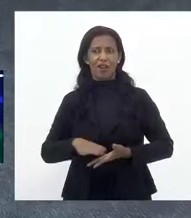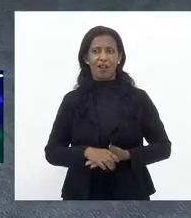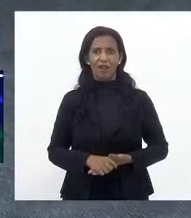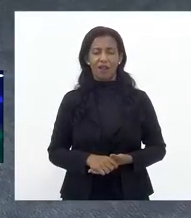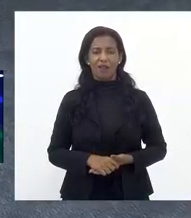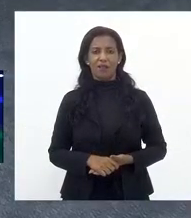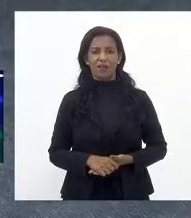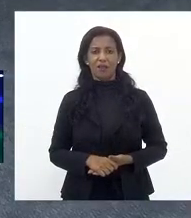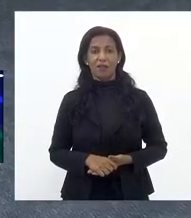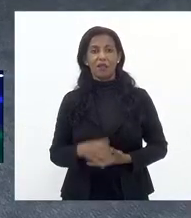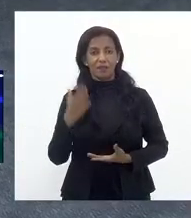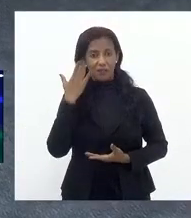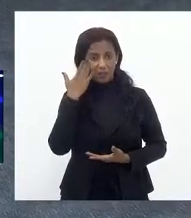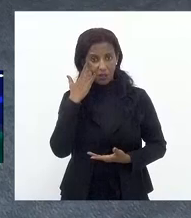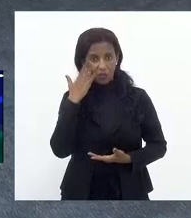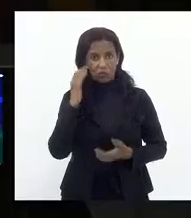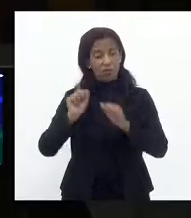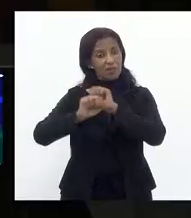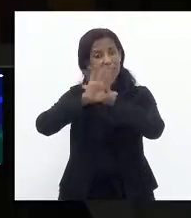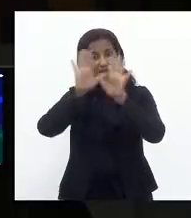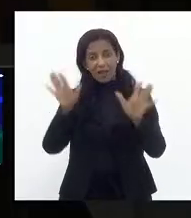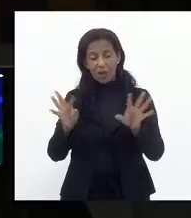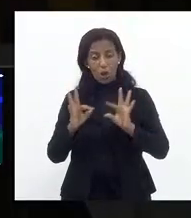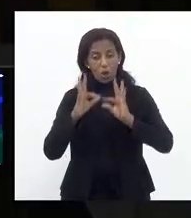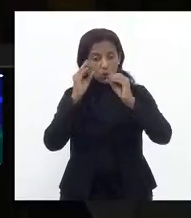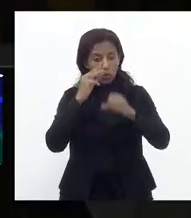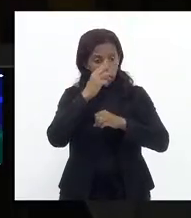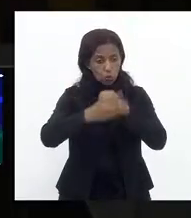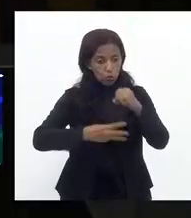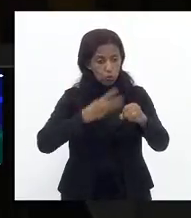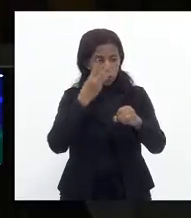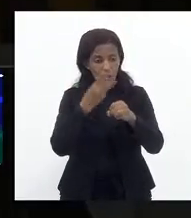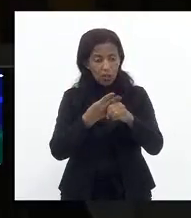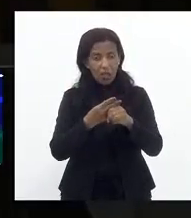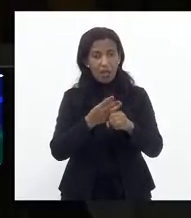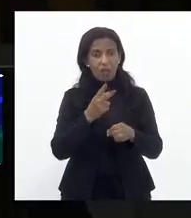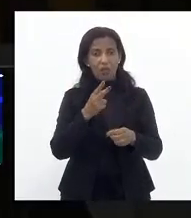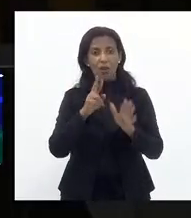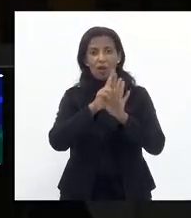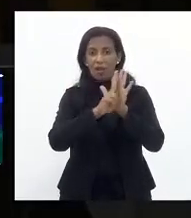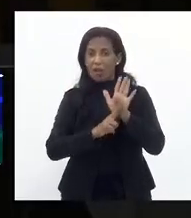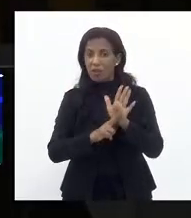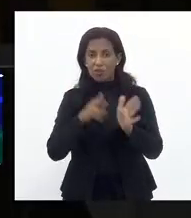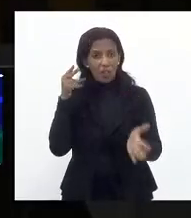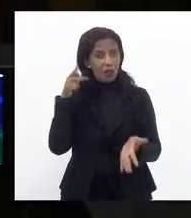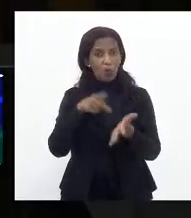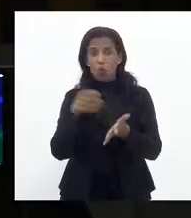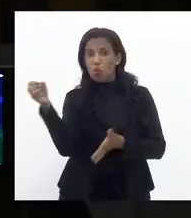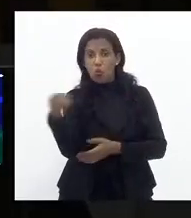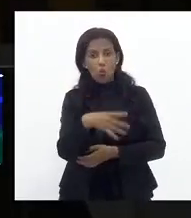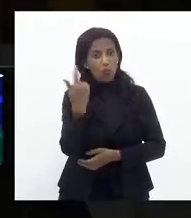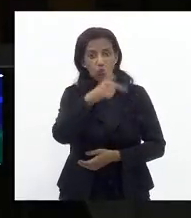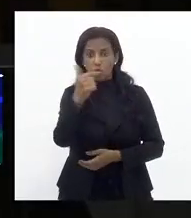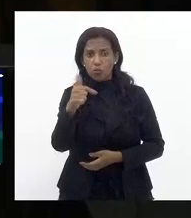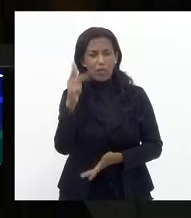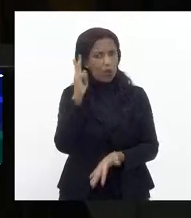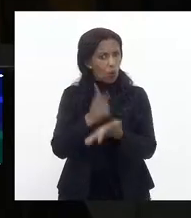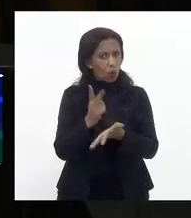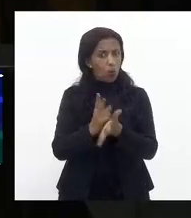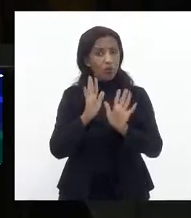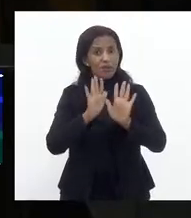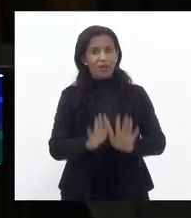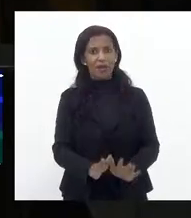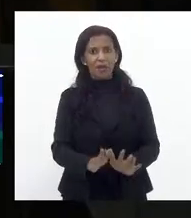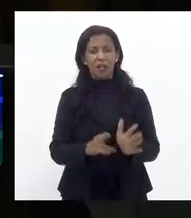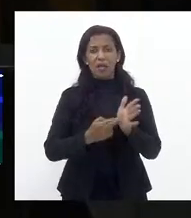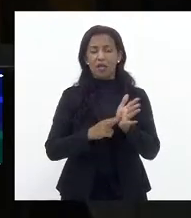que ficar muito claro. Tem que ser claro. Expurgada. Tudo isso... que diz a respeito a esse triênio... É as regras vigentes, não tem que criar regra nova nenhuma. É isso. Porque o regime